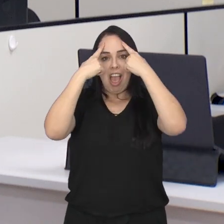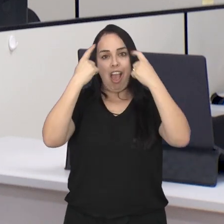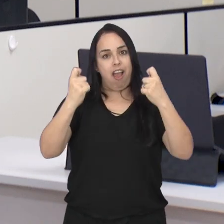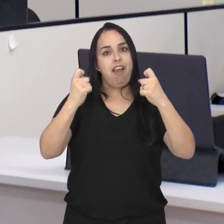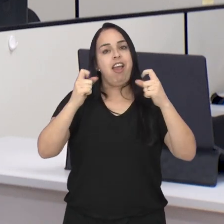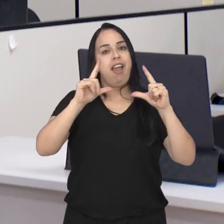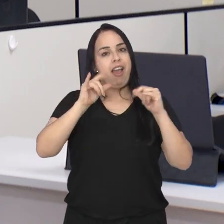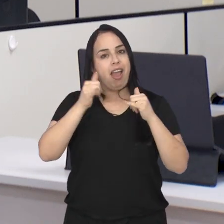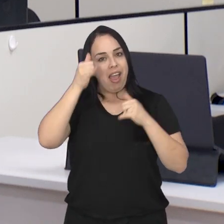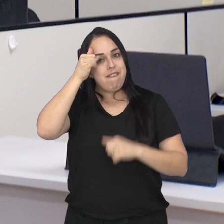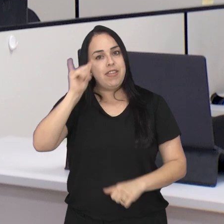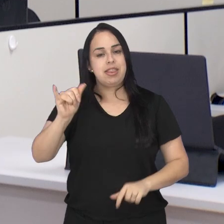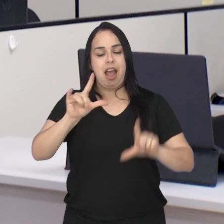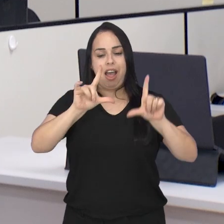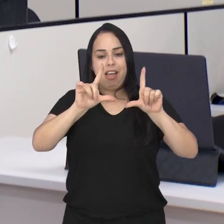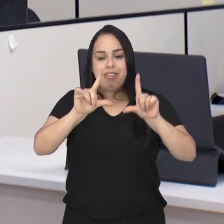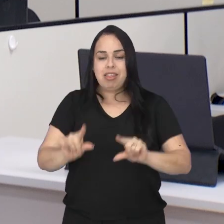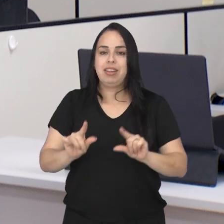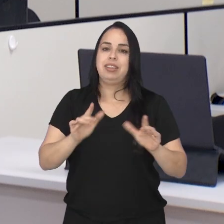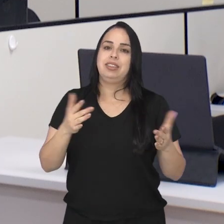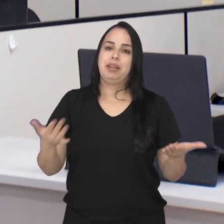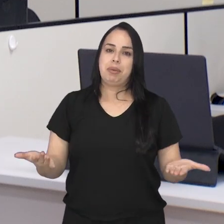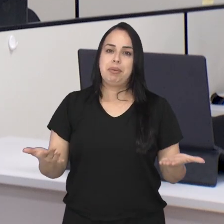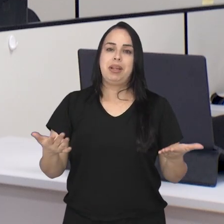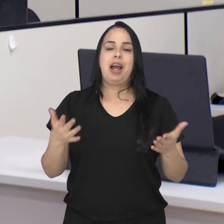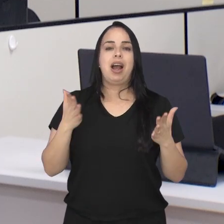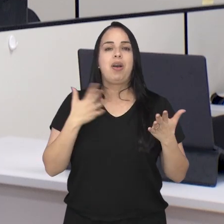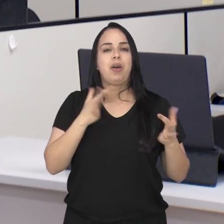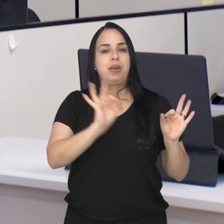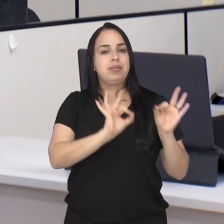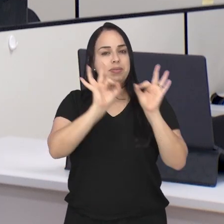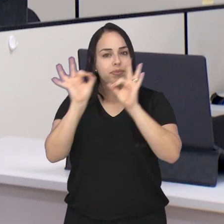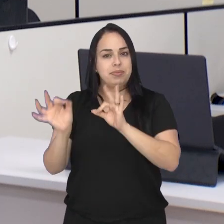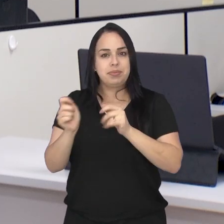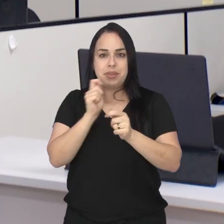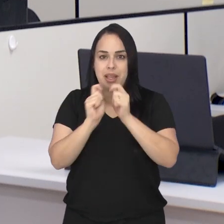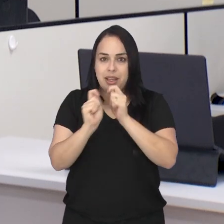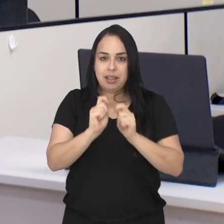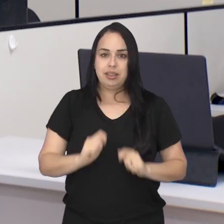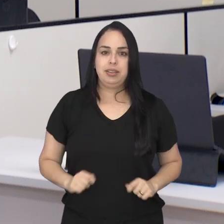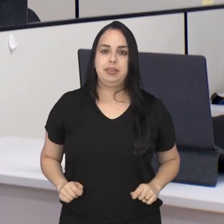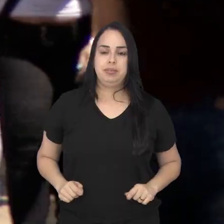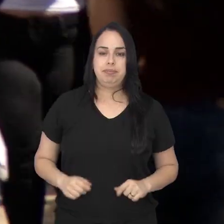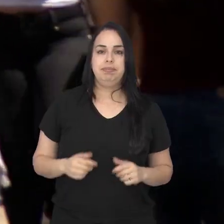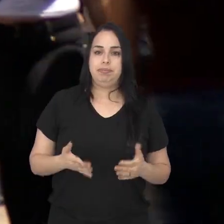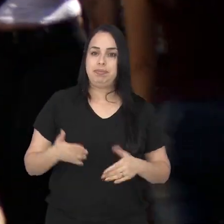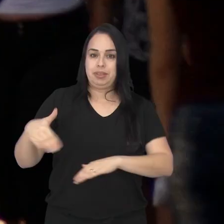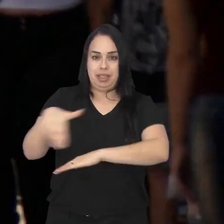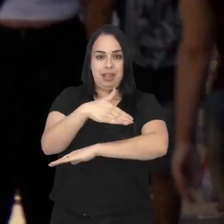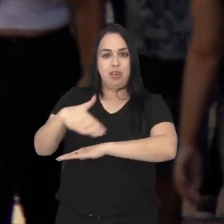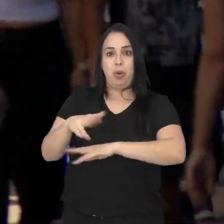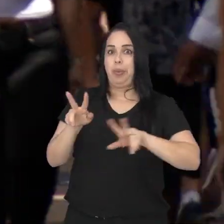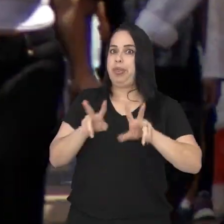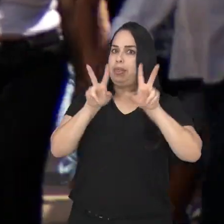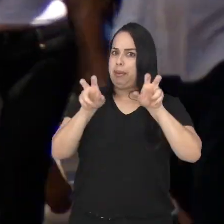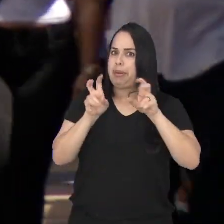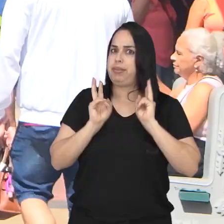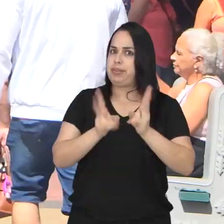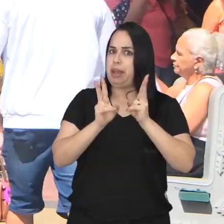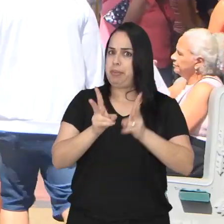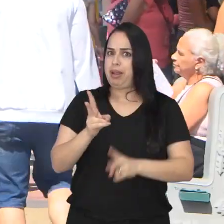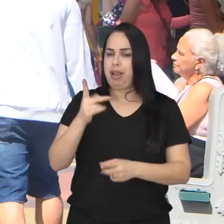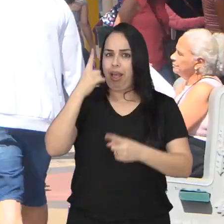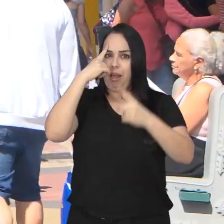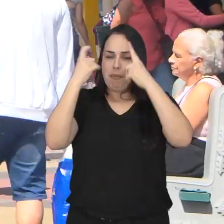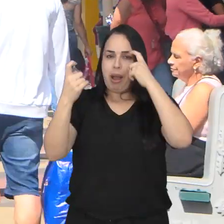a violência no ambiente escolar acompanha Agora os detalhes na reportagem nas ruas o assunto É frequente